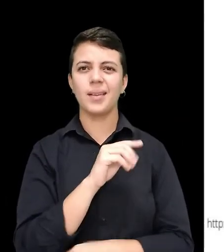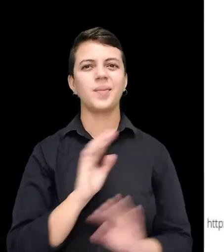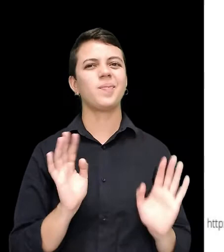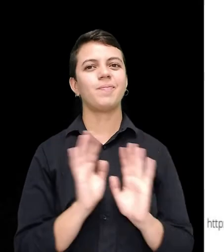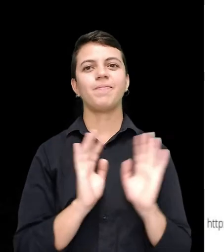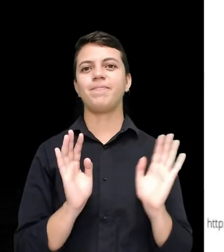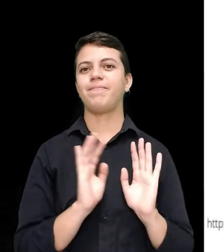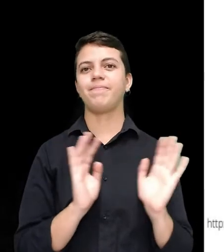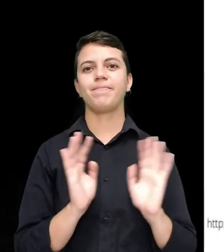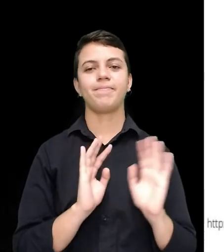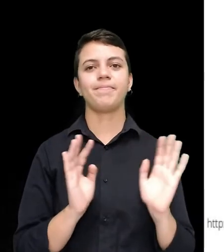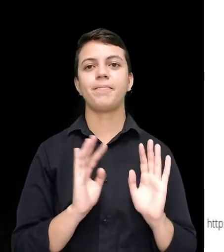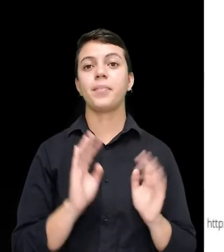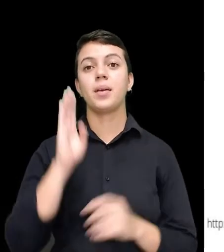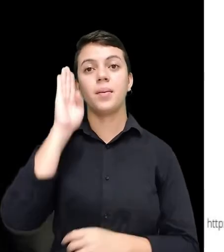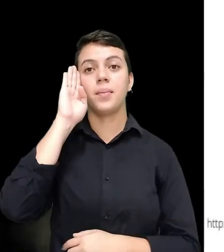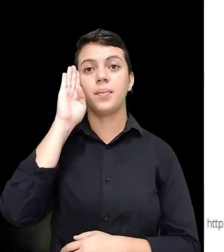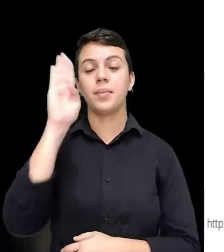alunos, mas